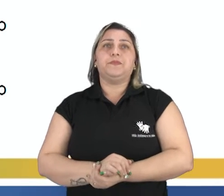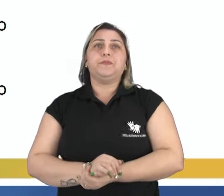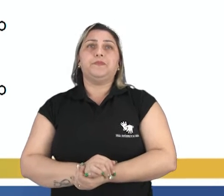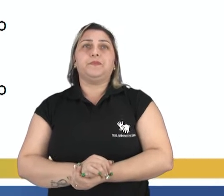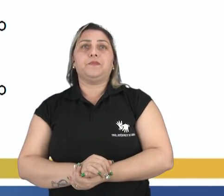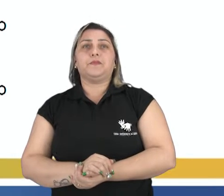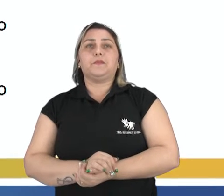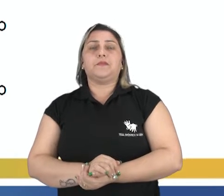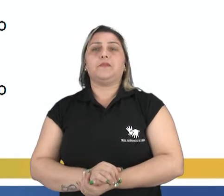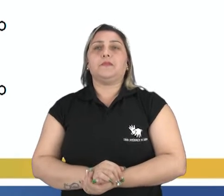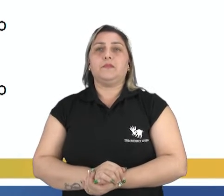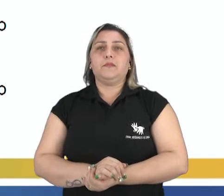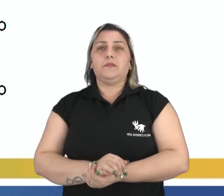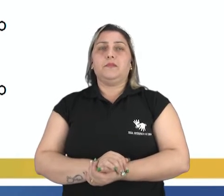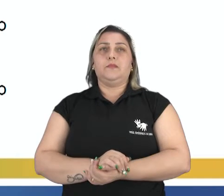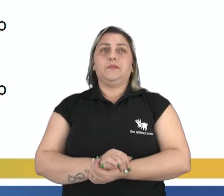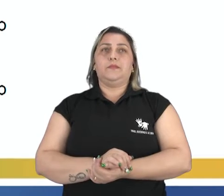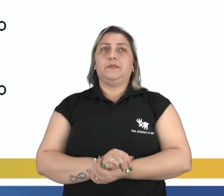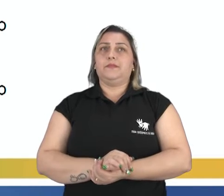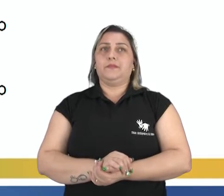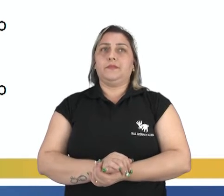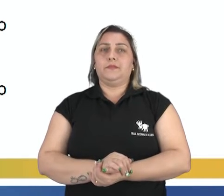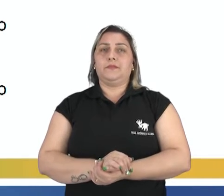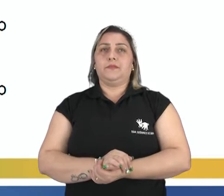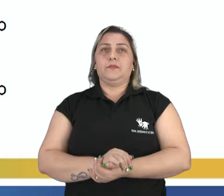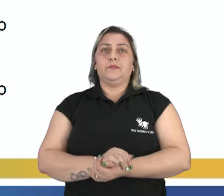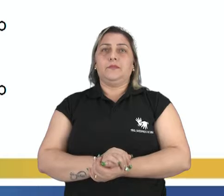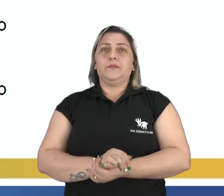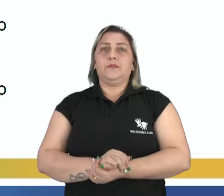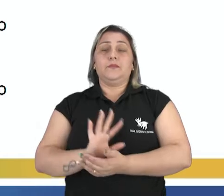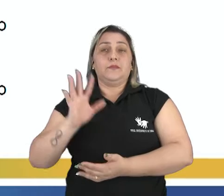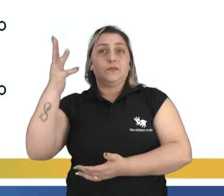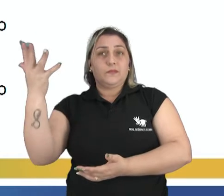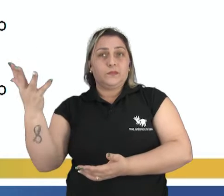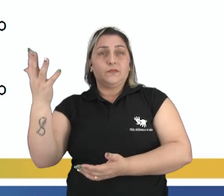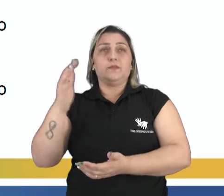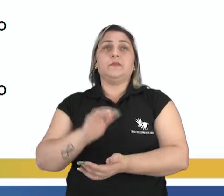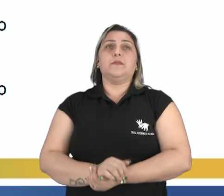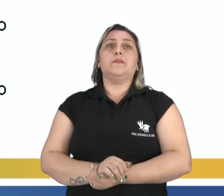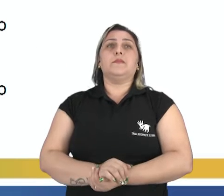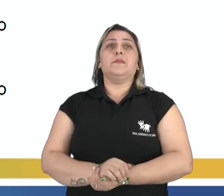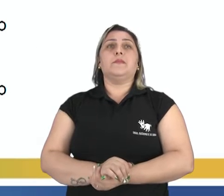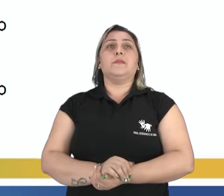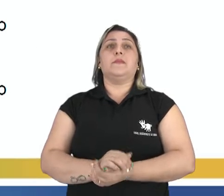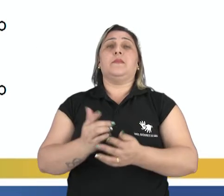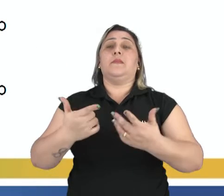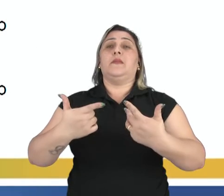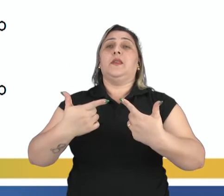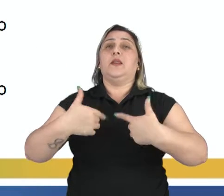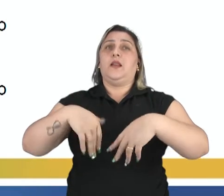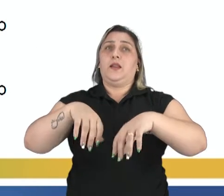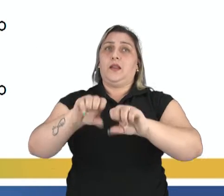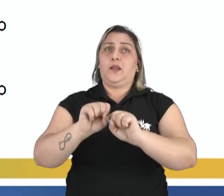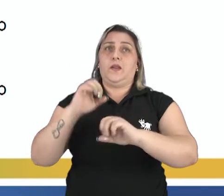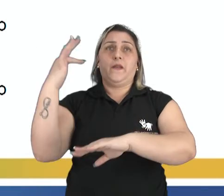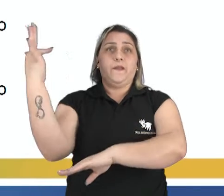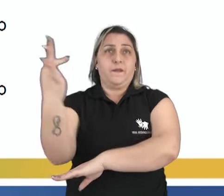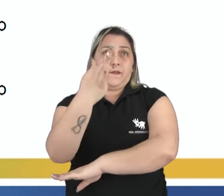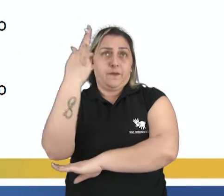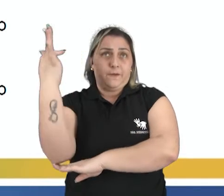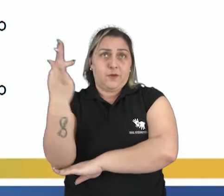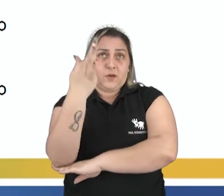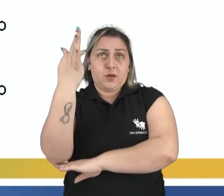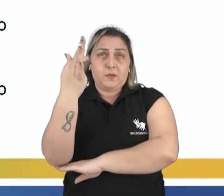é nesse exato momento, tá, que está acontecendo, é o presente do indicativo, tá certo? A linguagem é uma